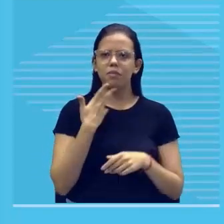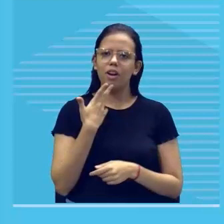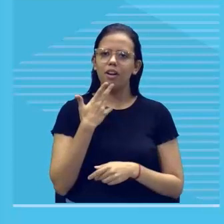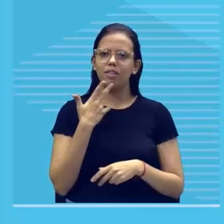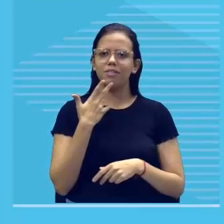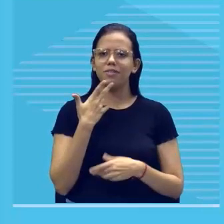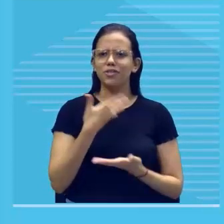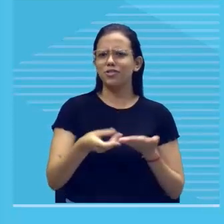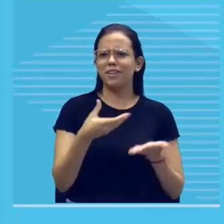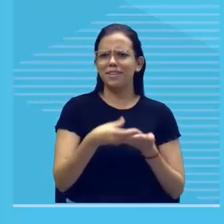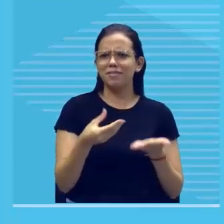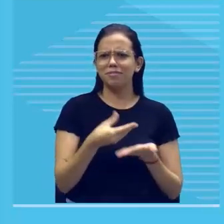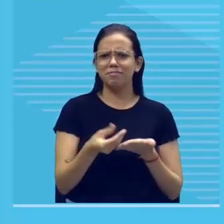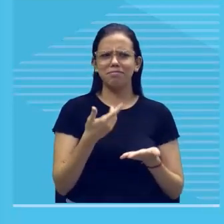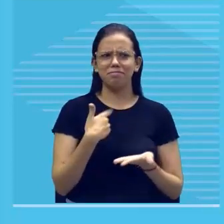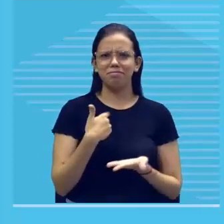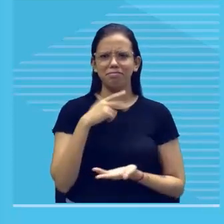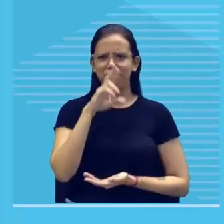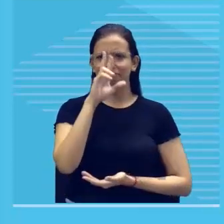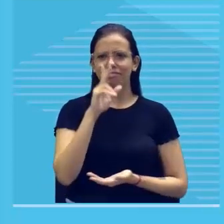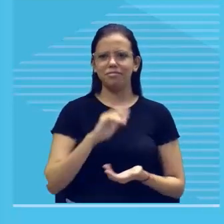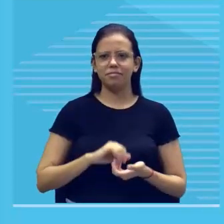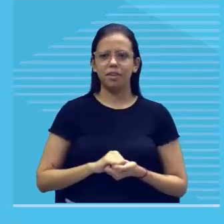colocar dois sobre três ó